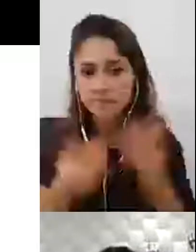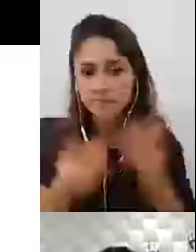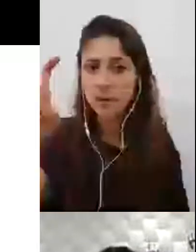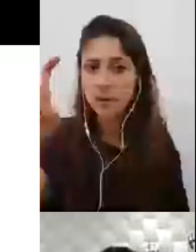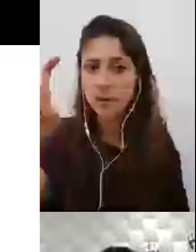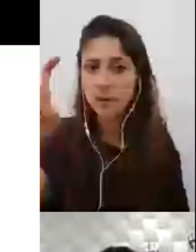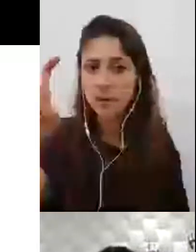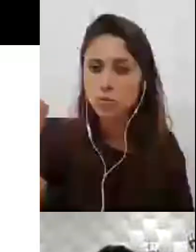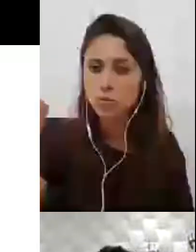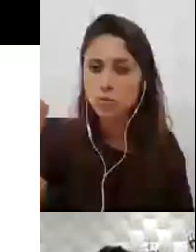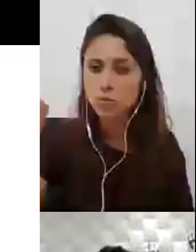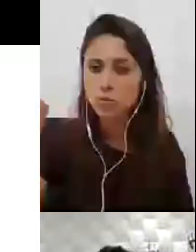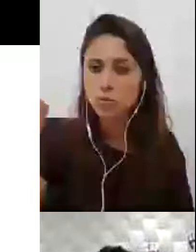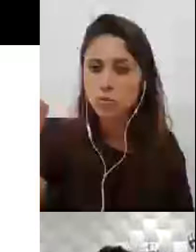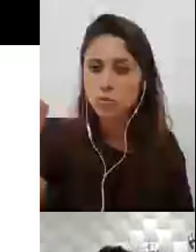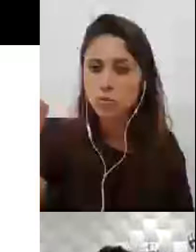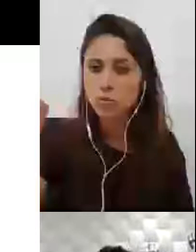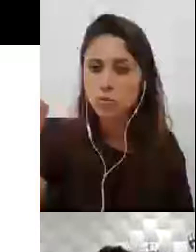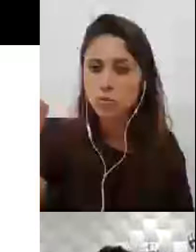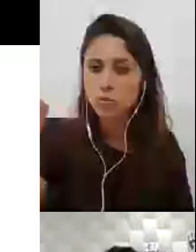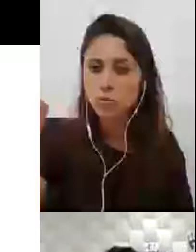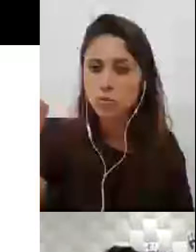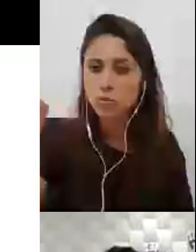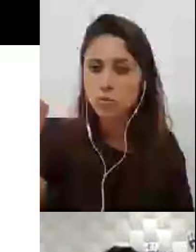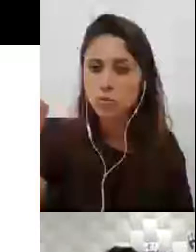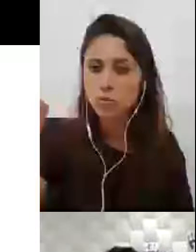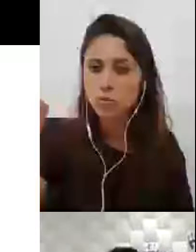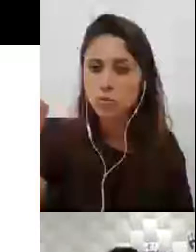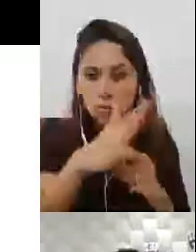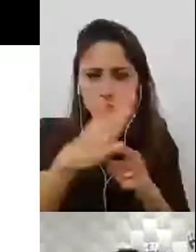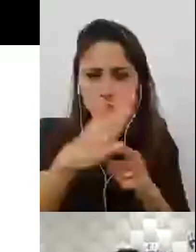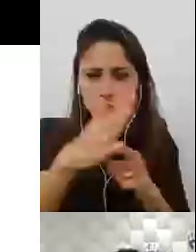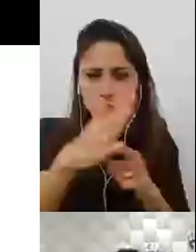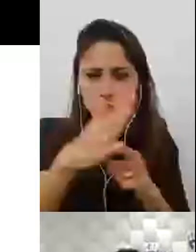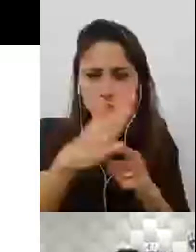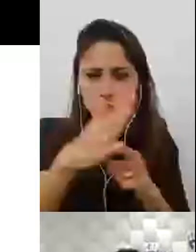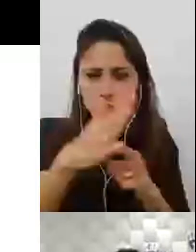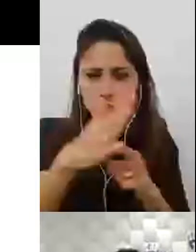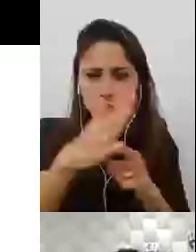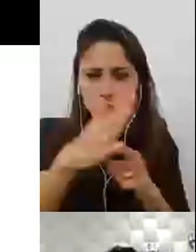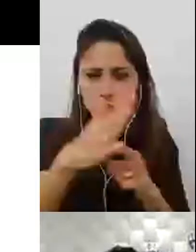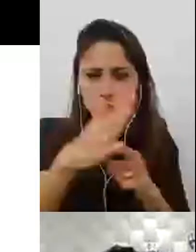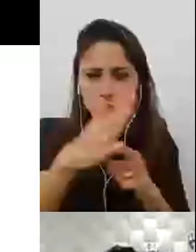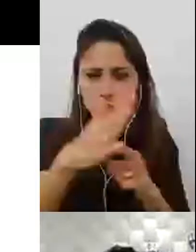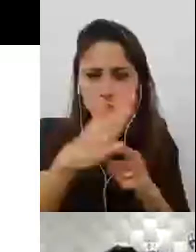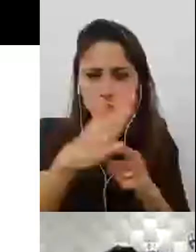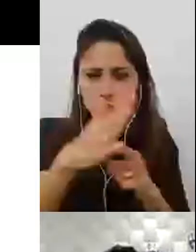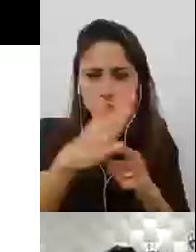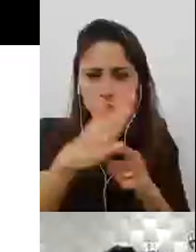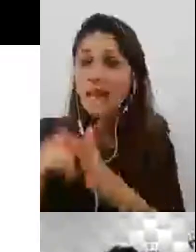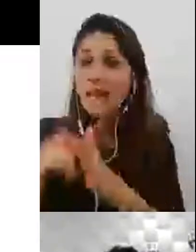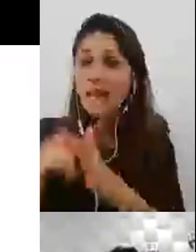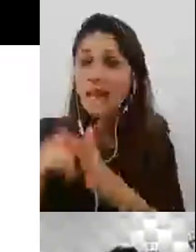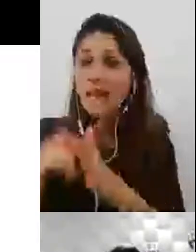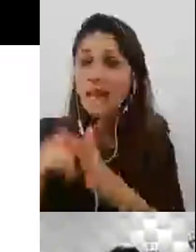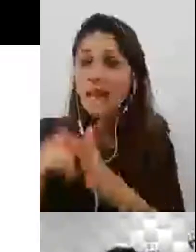para que a gente pegue esses dados, transformemos esses dados em informações, e aí a gente